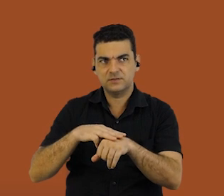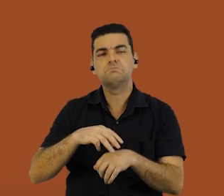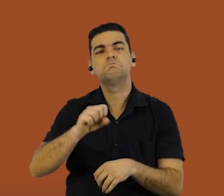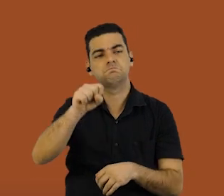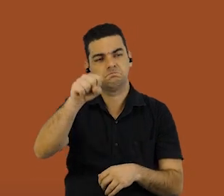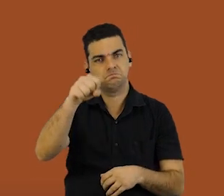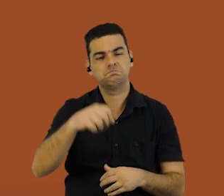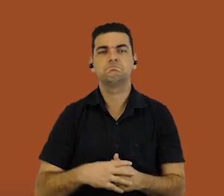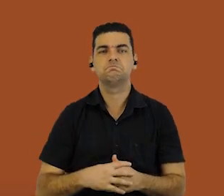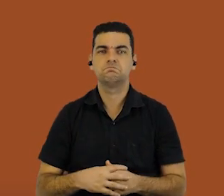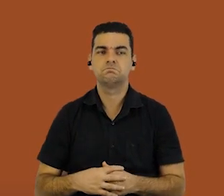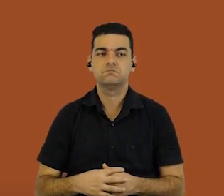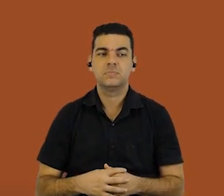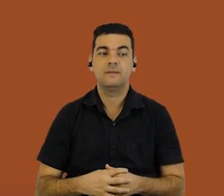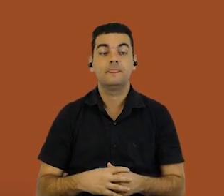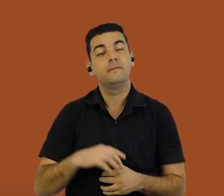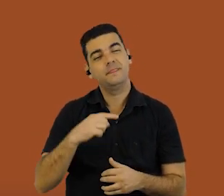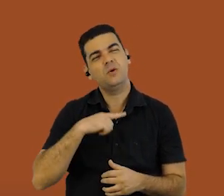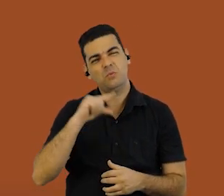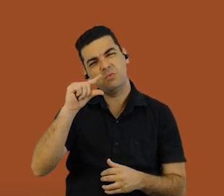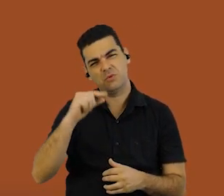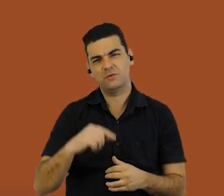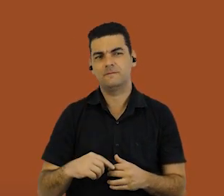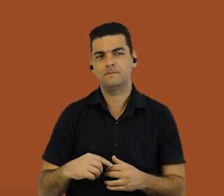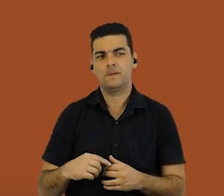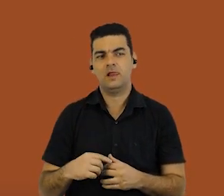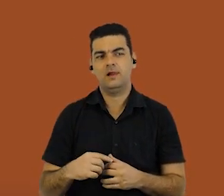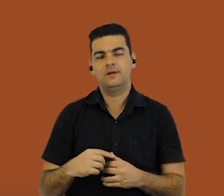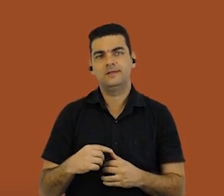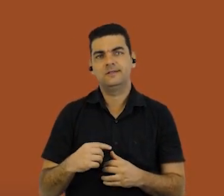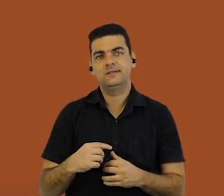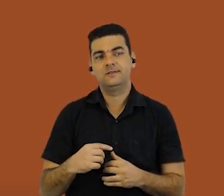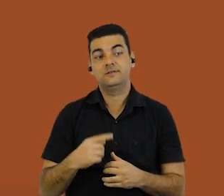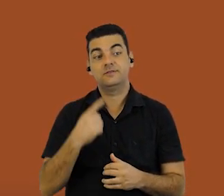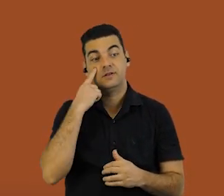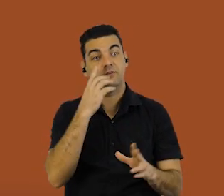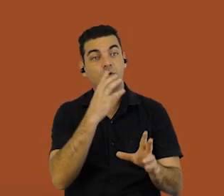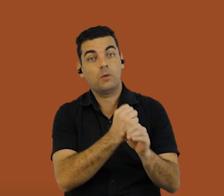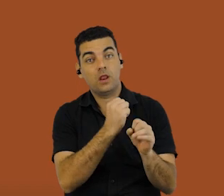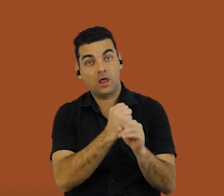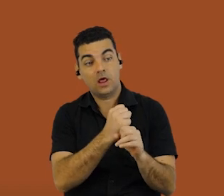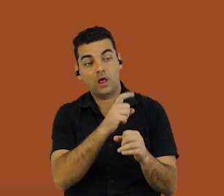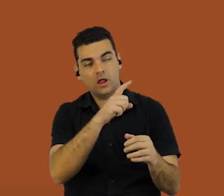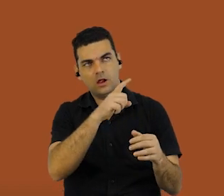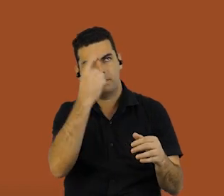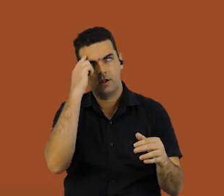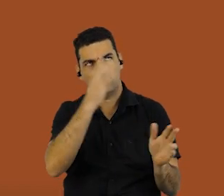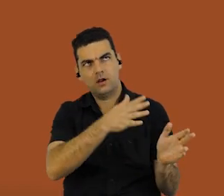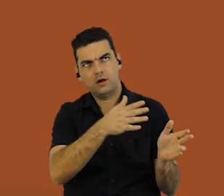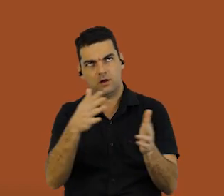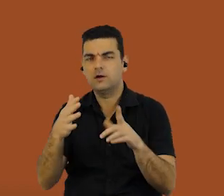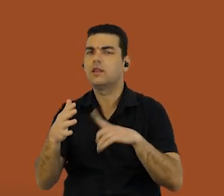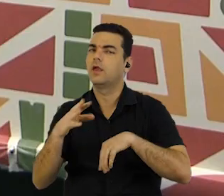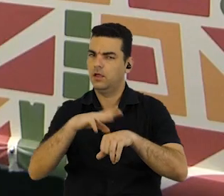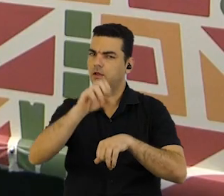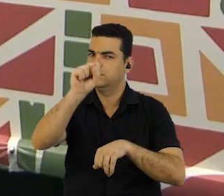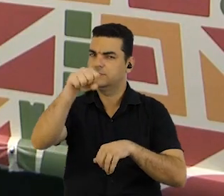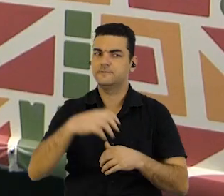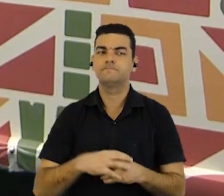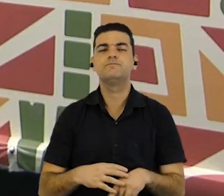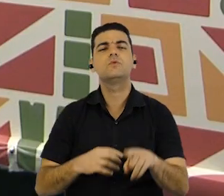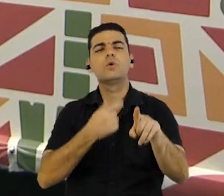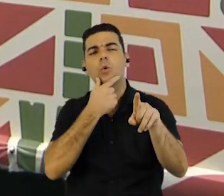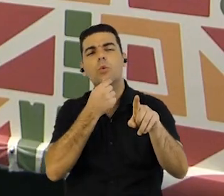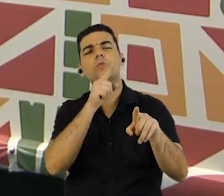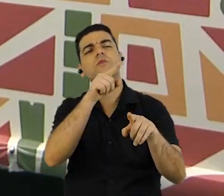Sim. Tem matemática no oráculo de Fá. Tem matemática, sim.